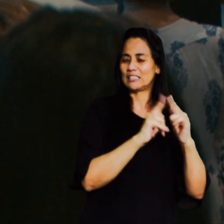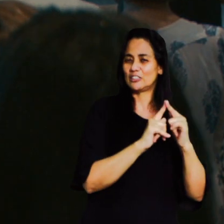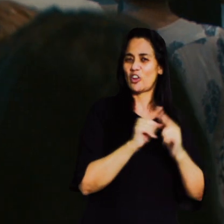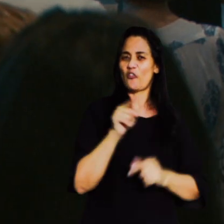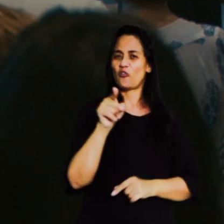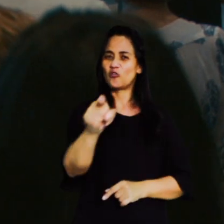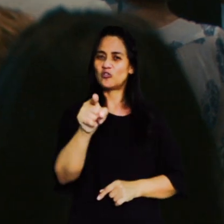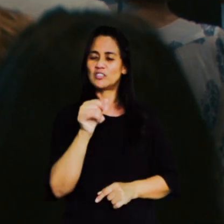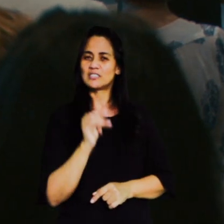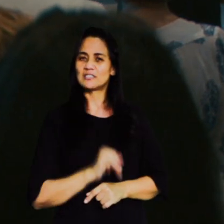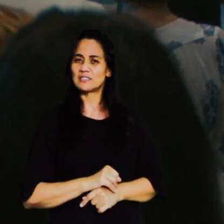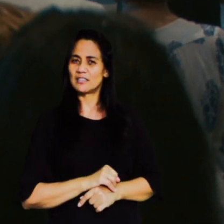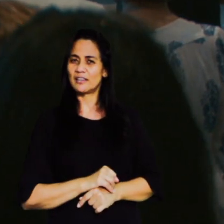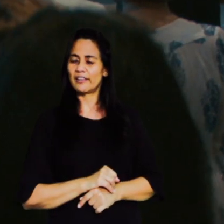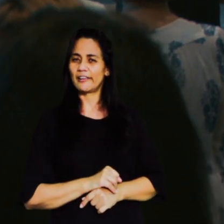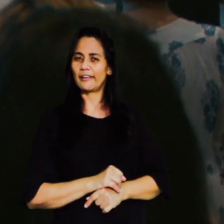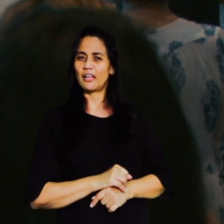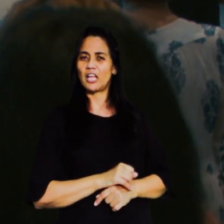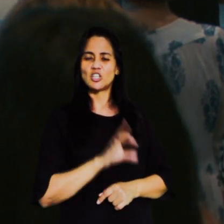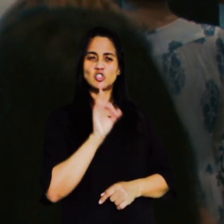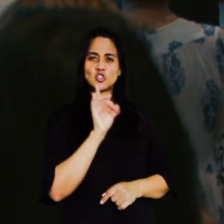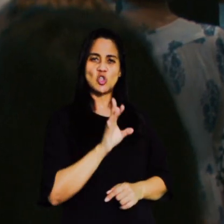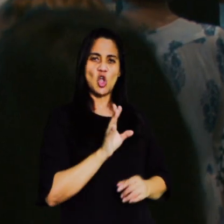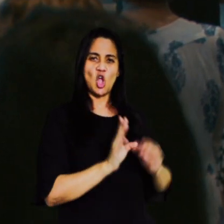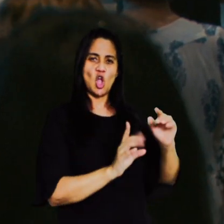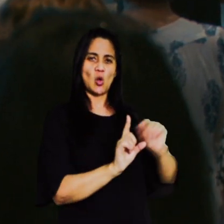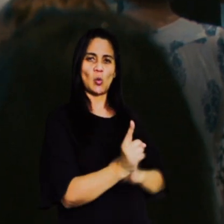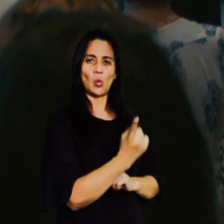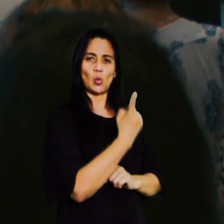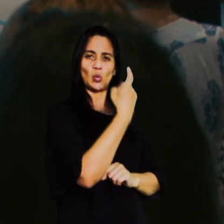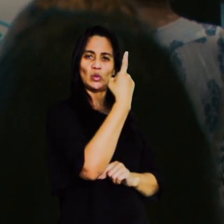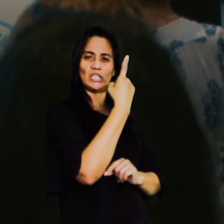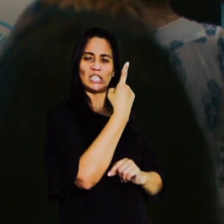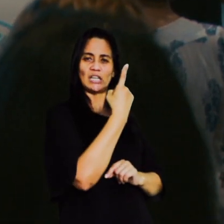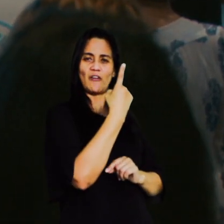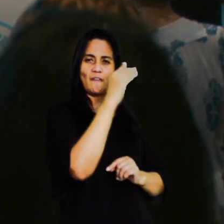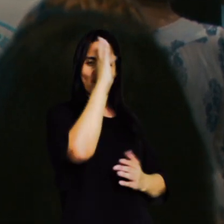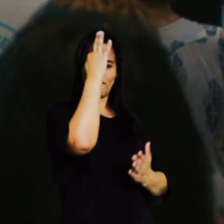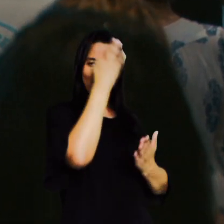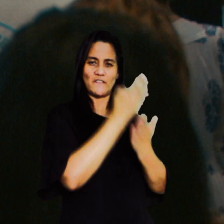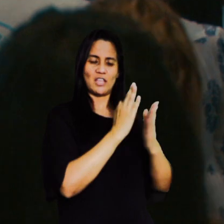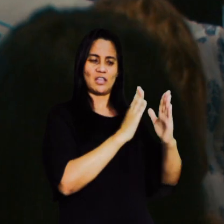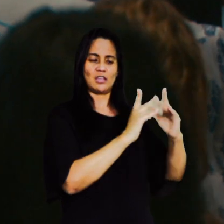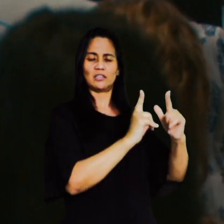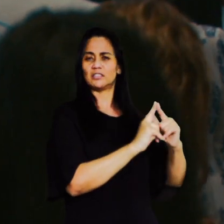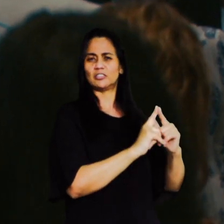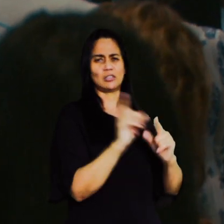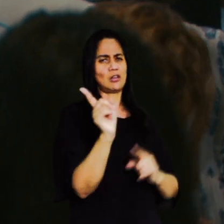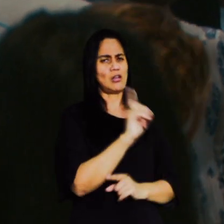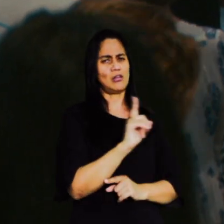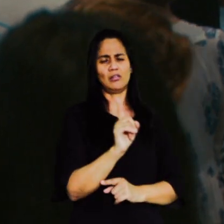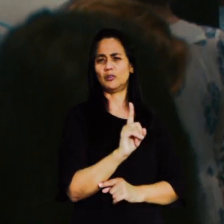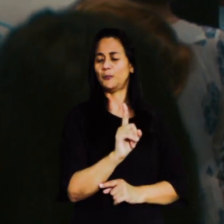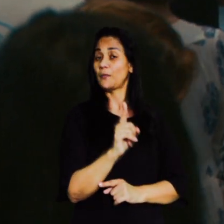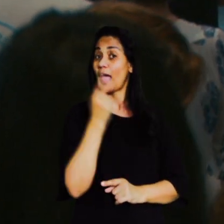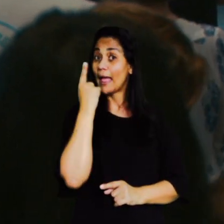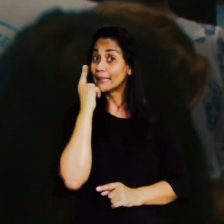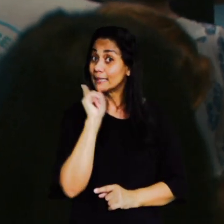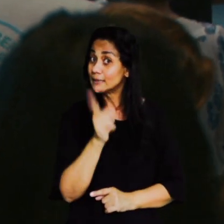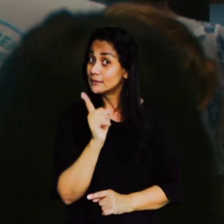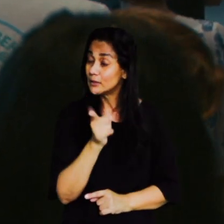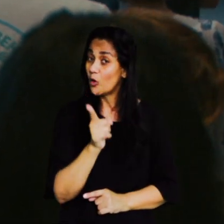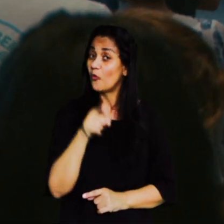igreja como a sua única fonte da boca de Deus. Presta atenção, você